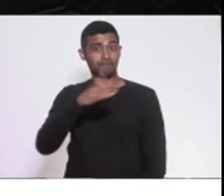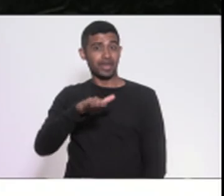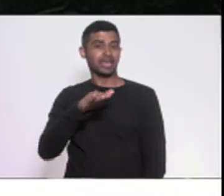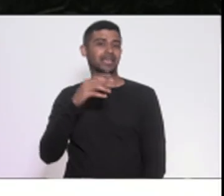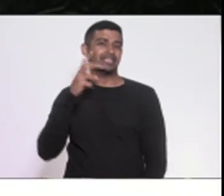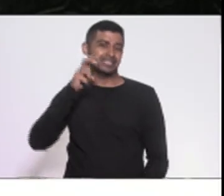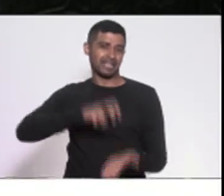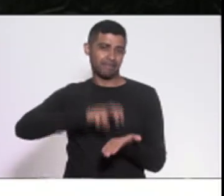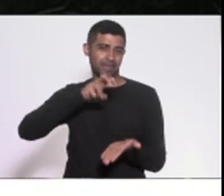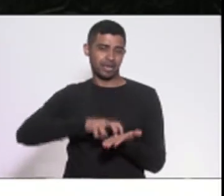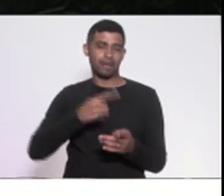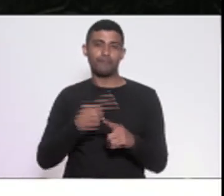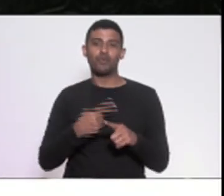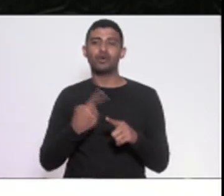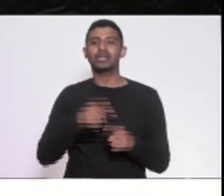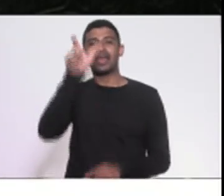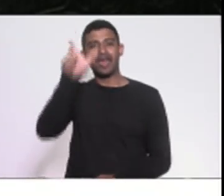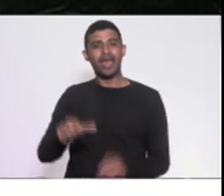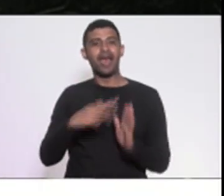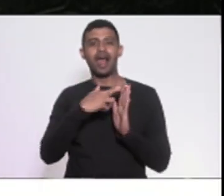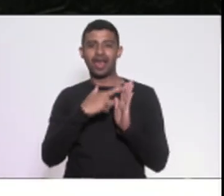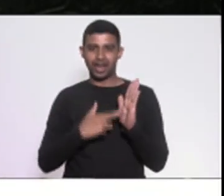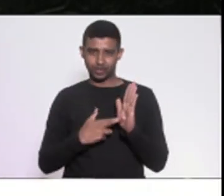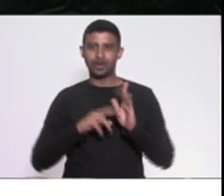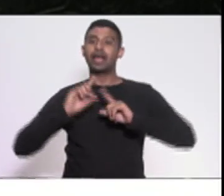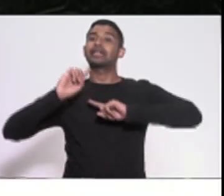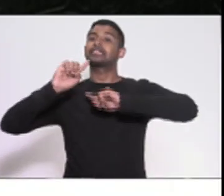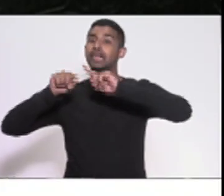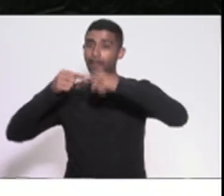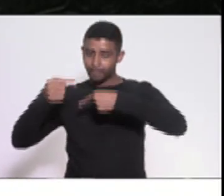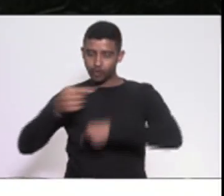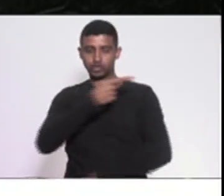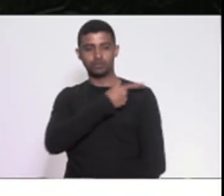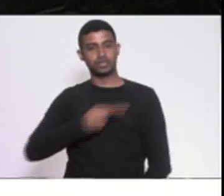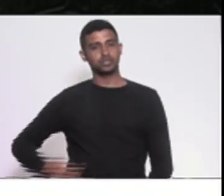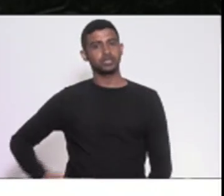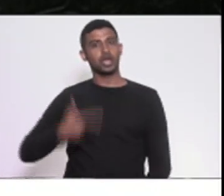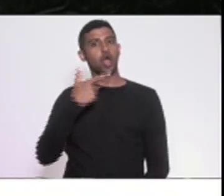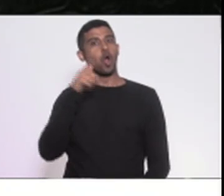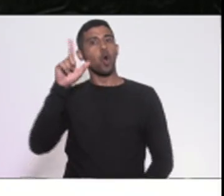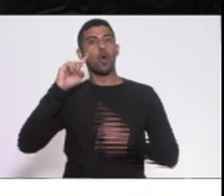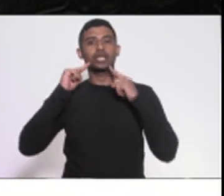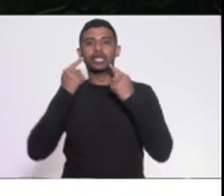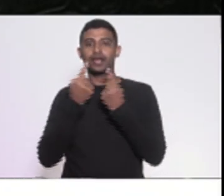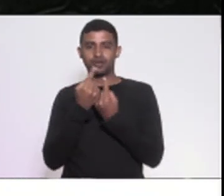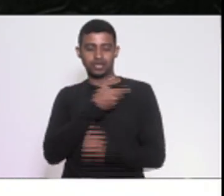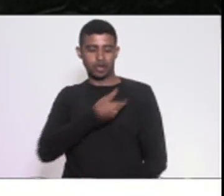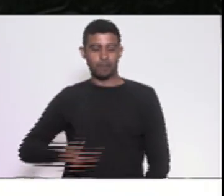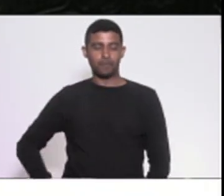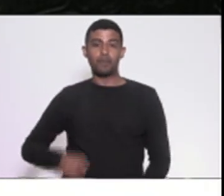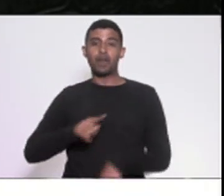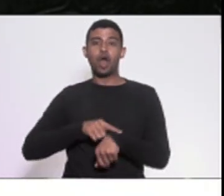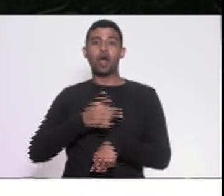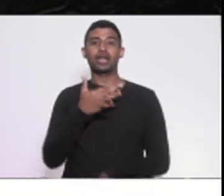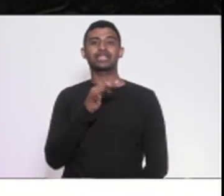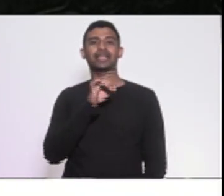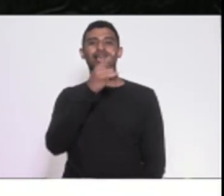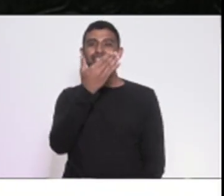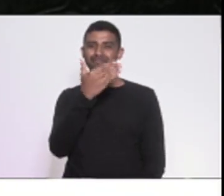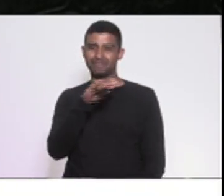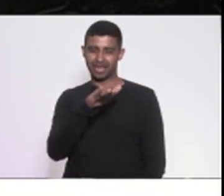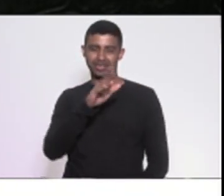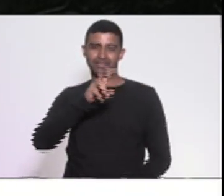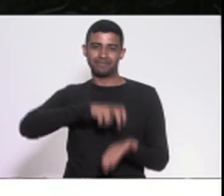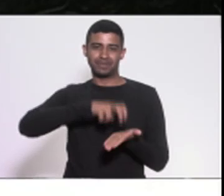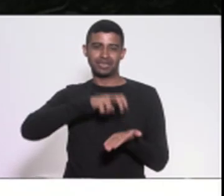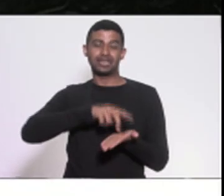nossa relatora vai presidir uma audiência pública às 10h30 da manhã. Então, a nossa